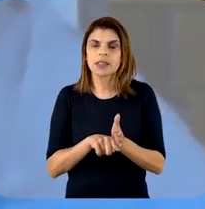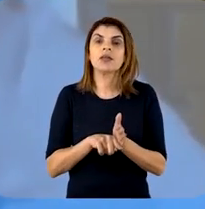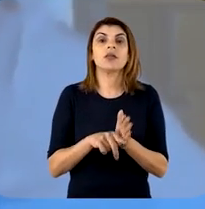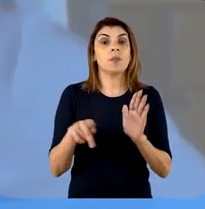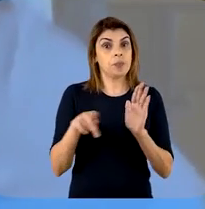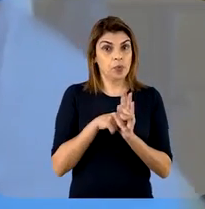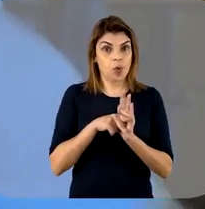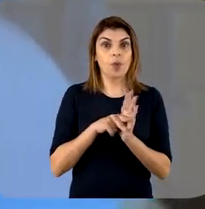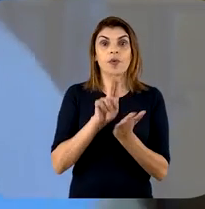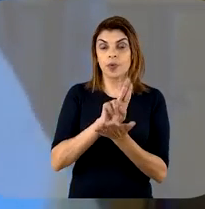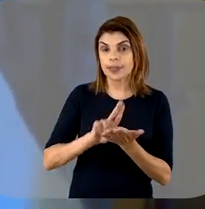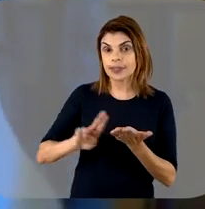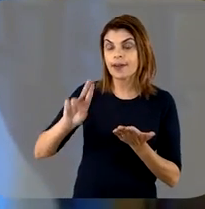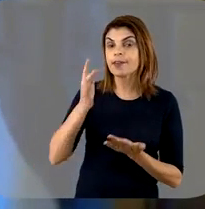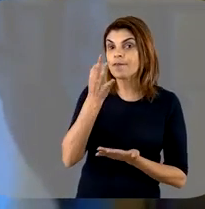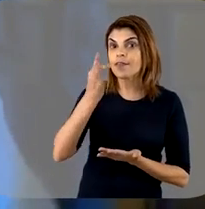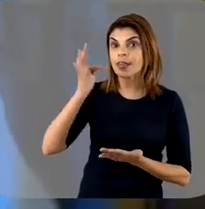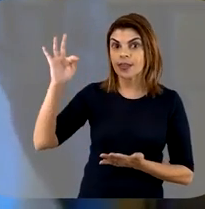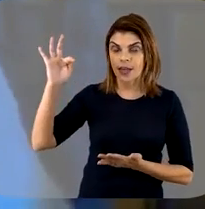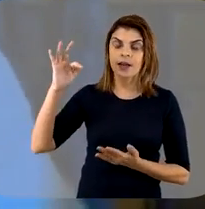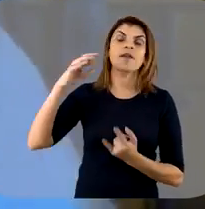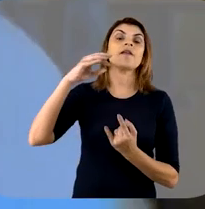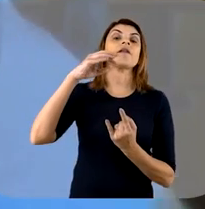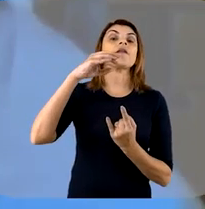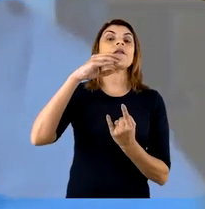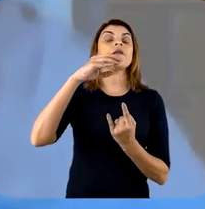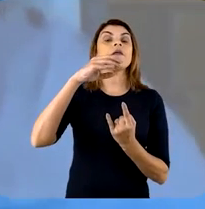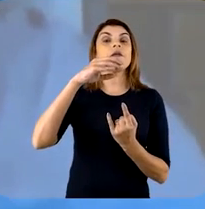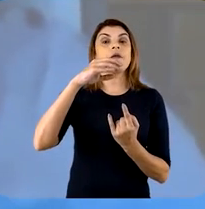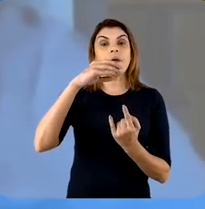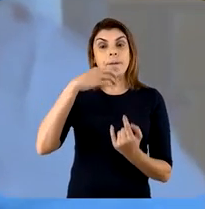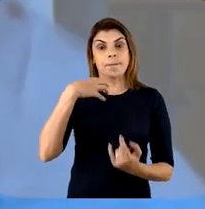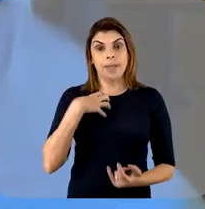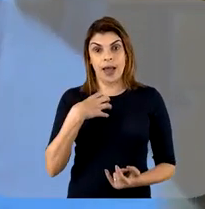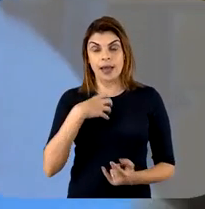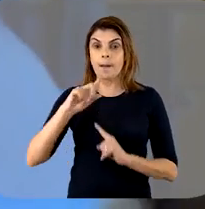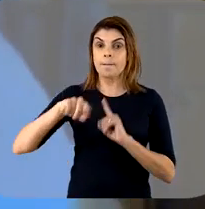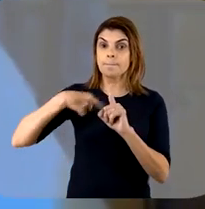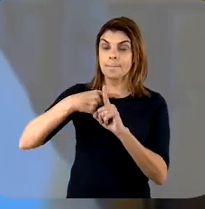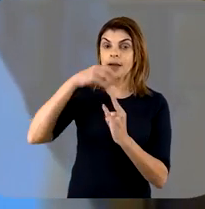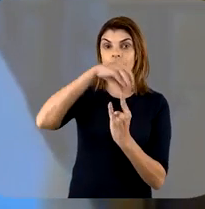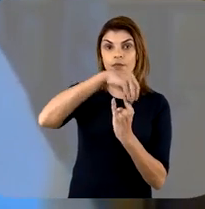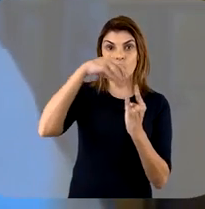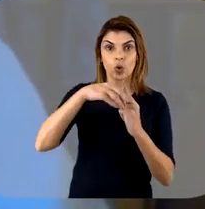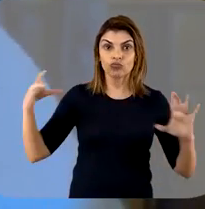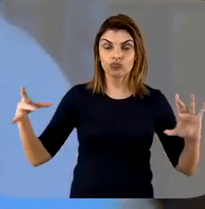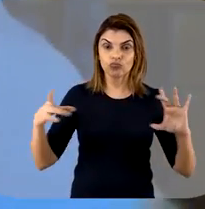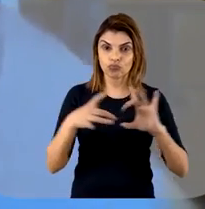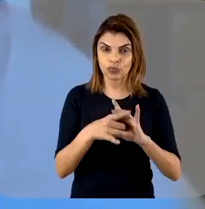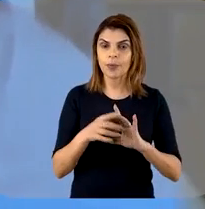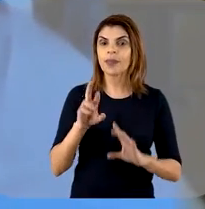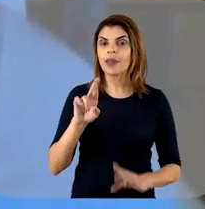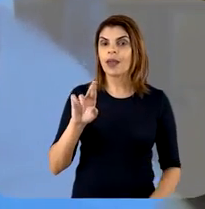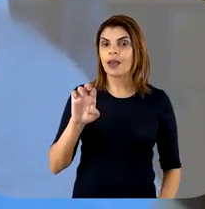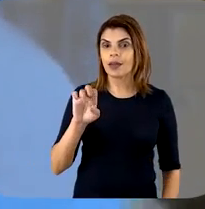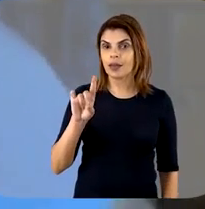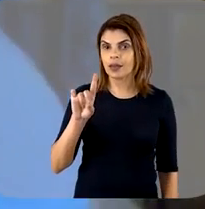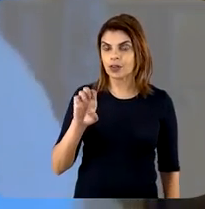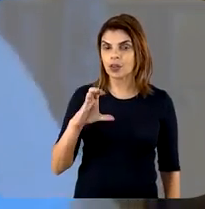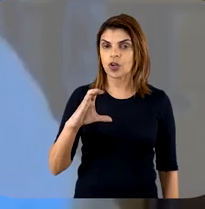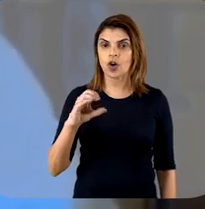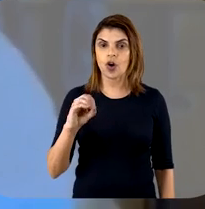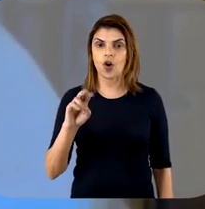nosso centro, né, com pesquisadores da Universidade Federal da Bahia, criamos uma rede chamada Rede Covida, que tem